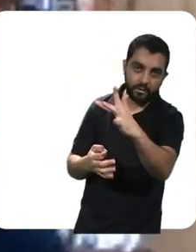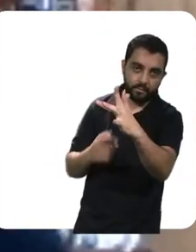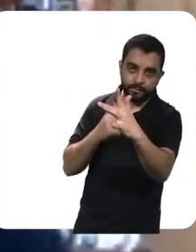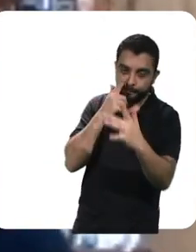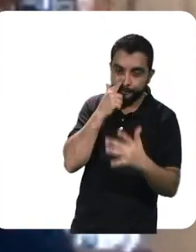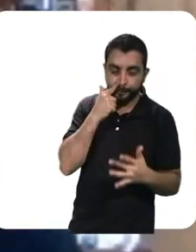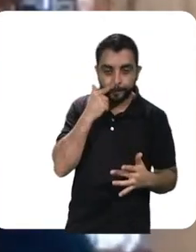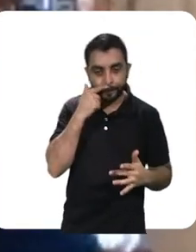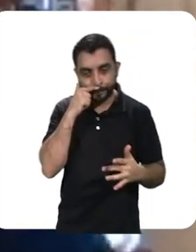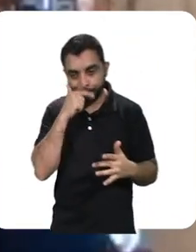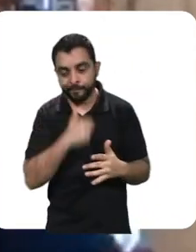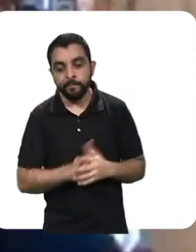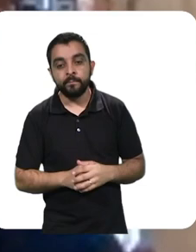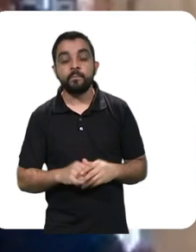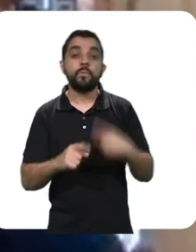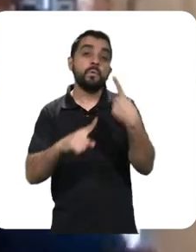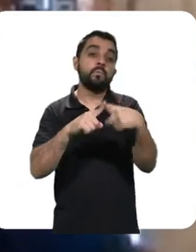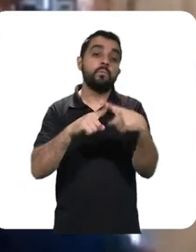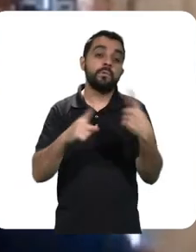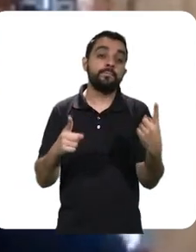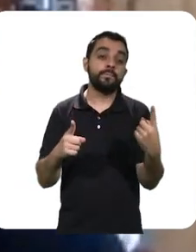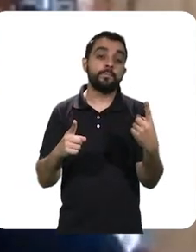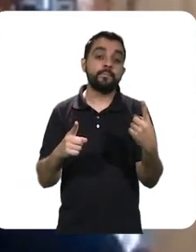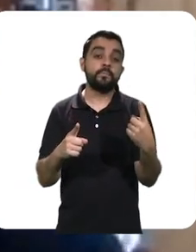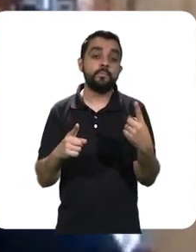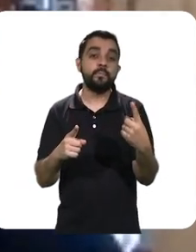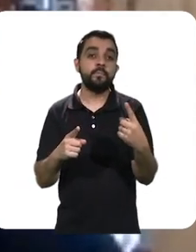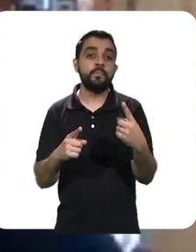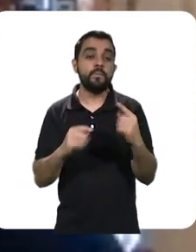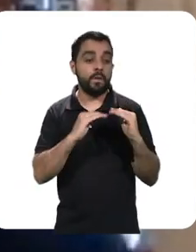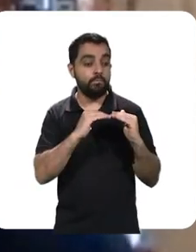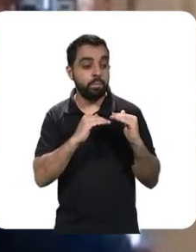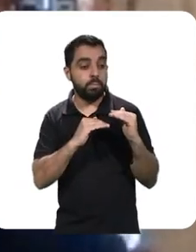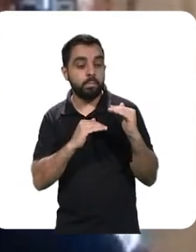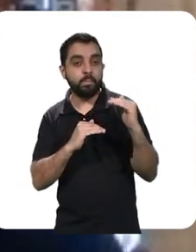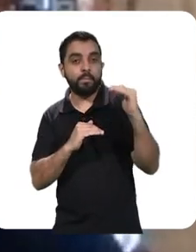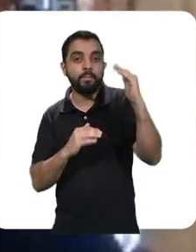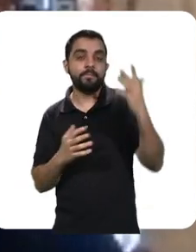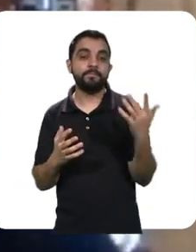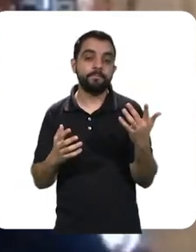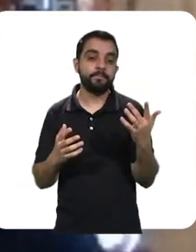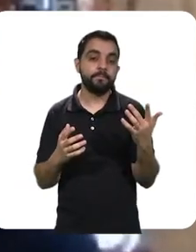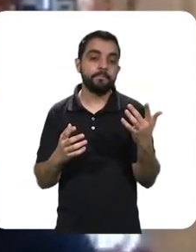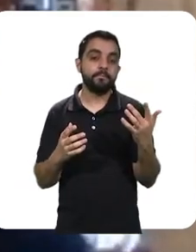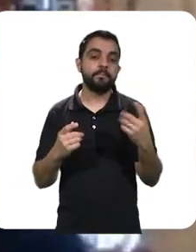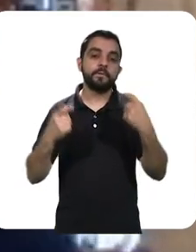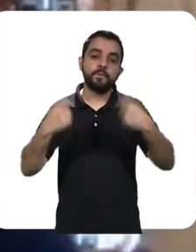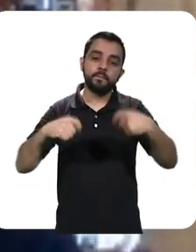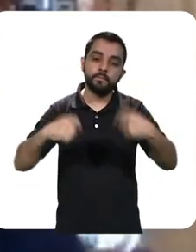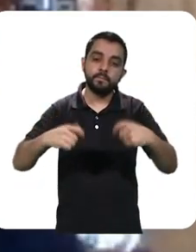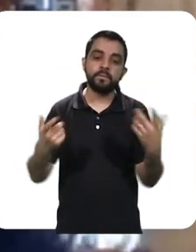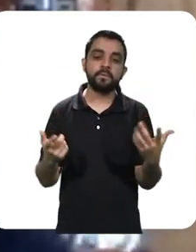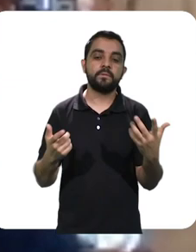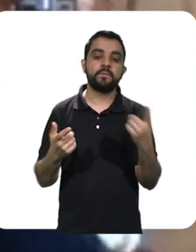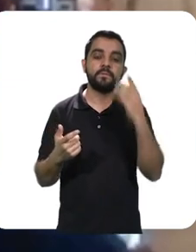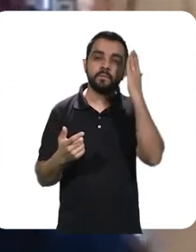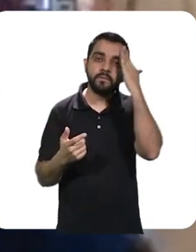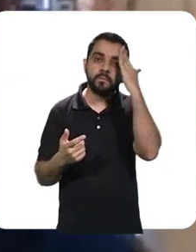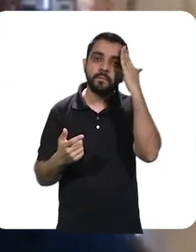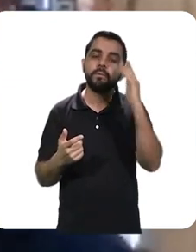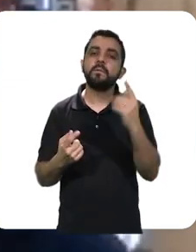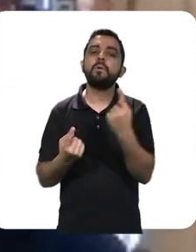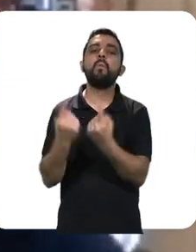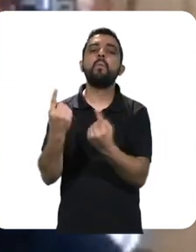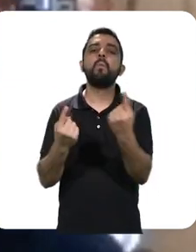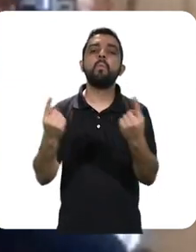Covid ou não. Né? Então, se o número de casos ampliar muito, você vai ter necessidade de fazer corte de infectados por Covid